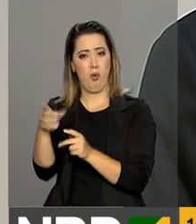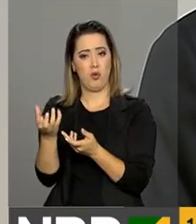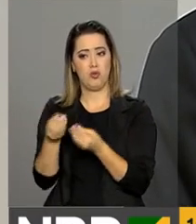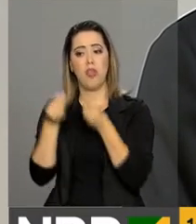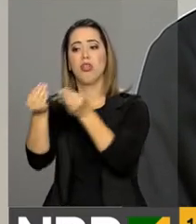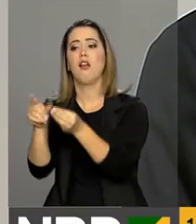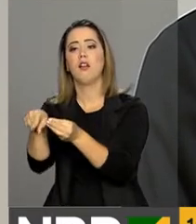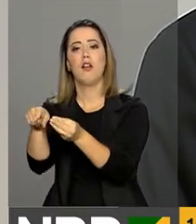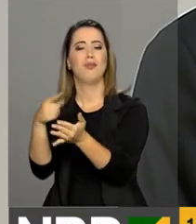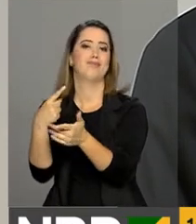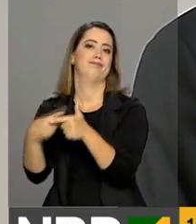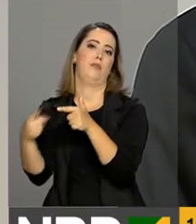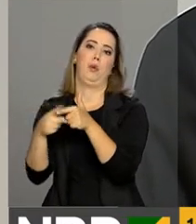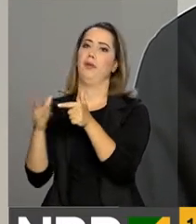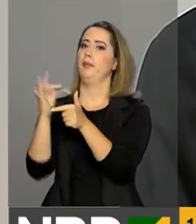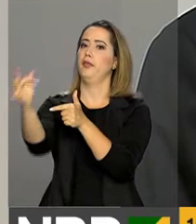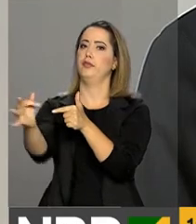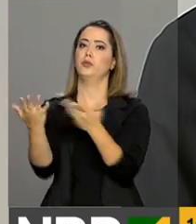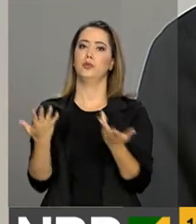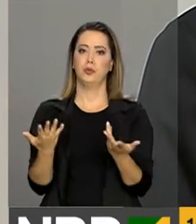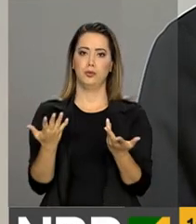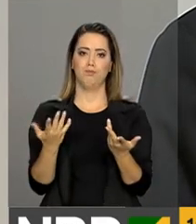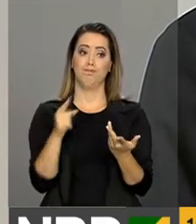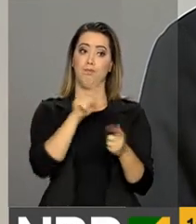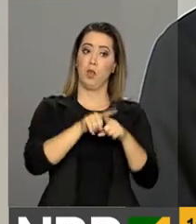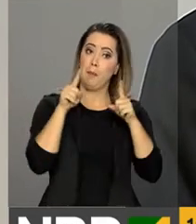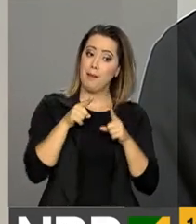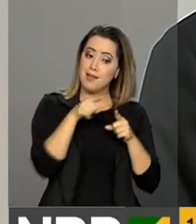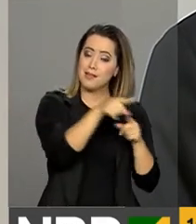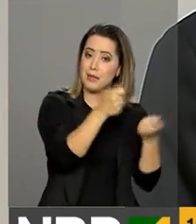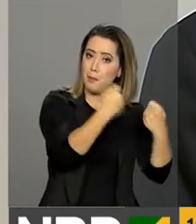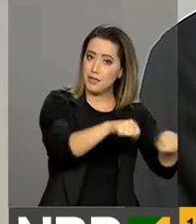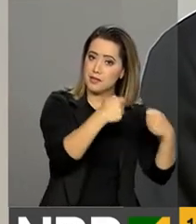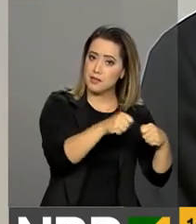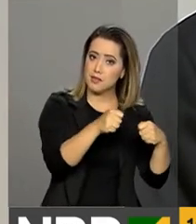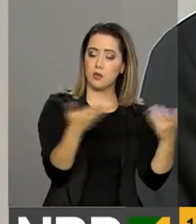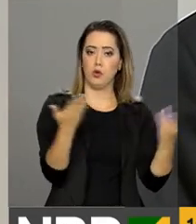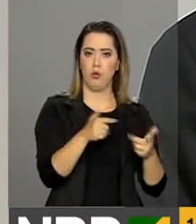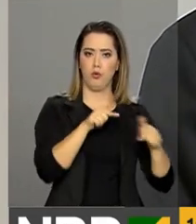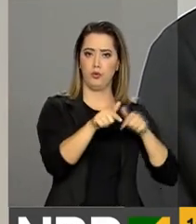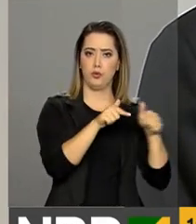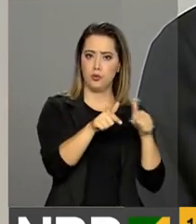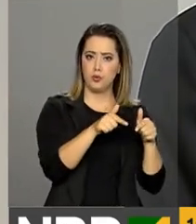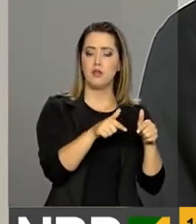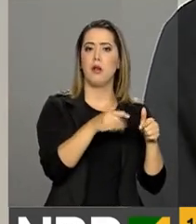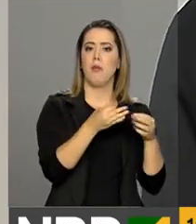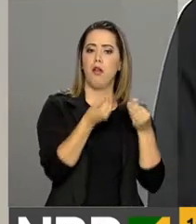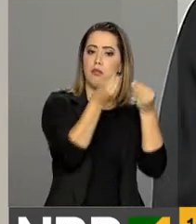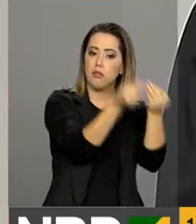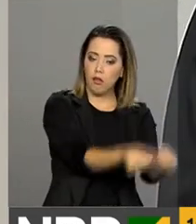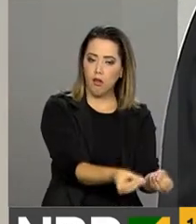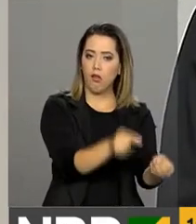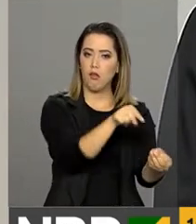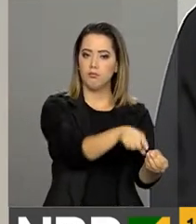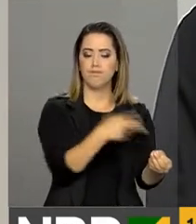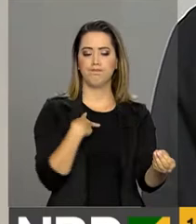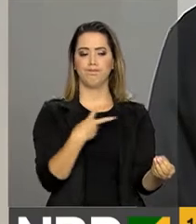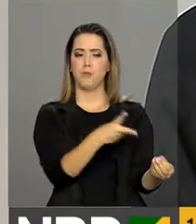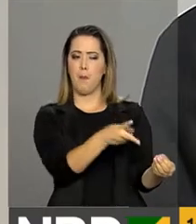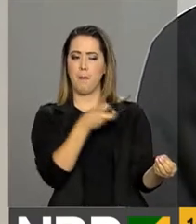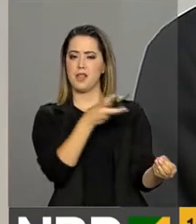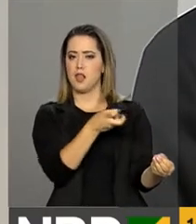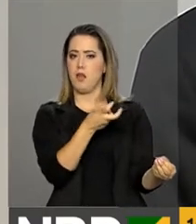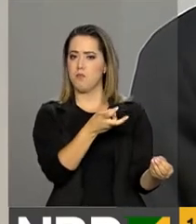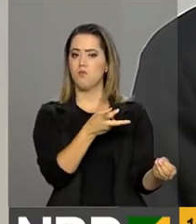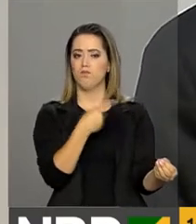ou seja aquelas voltadas ao povo são aquelas que eu produzo hoje são observadas amanhã